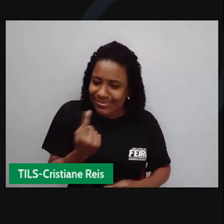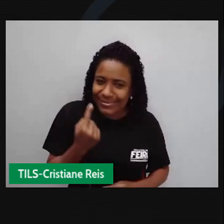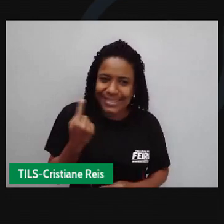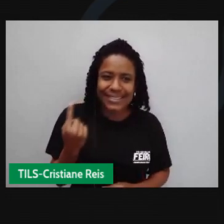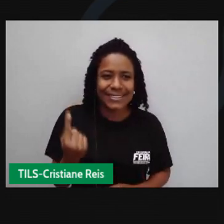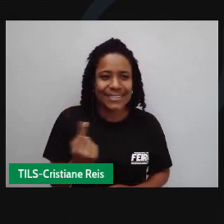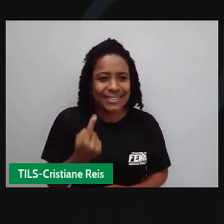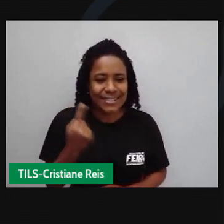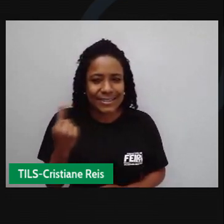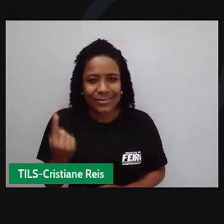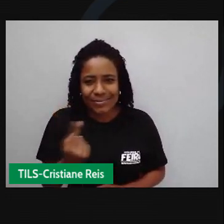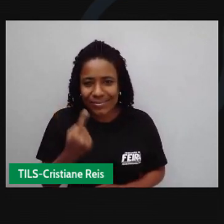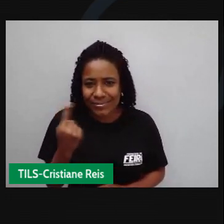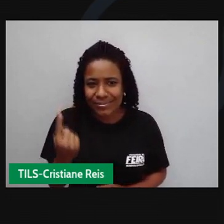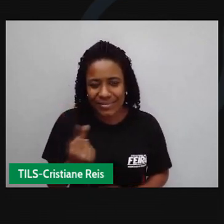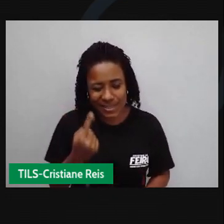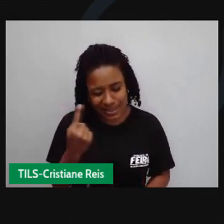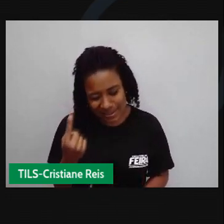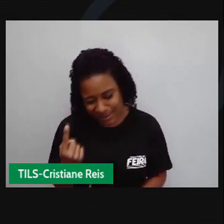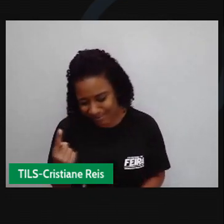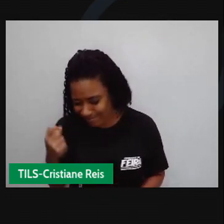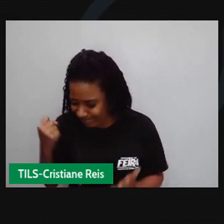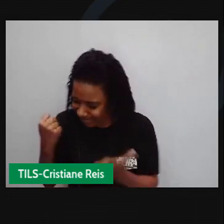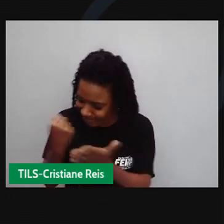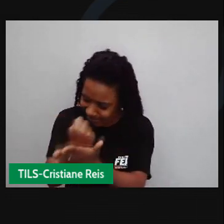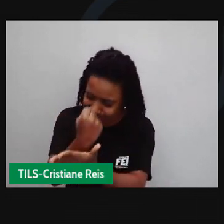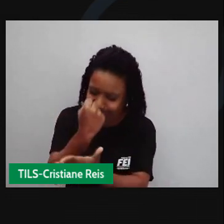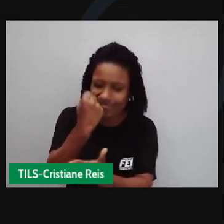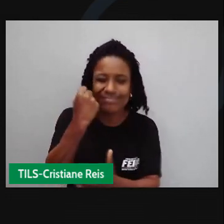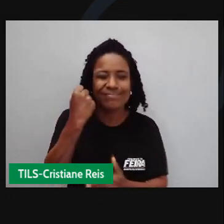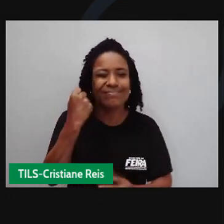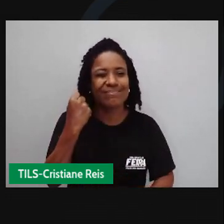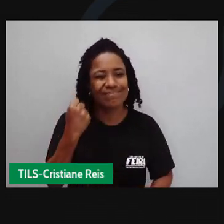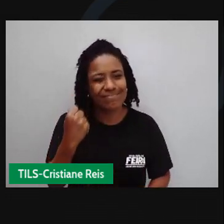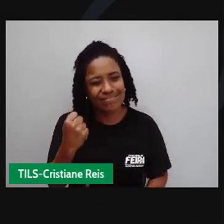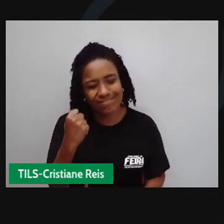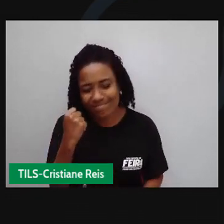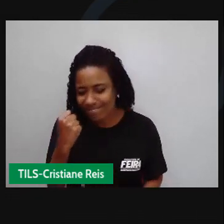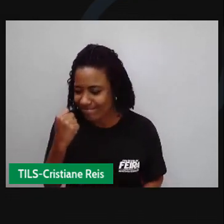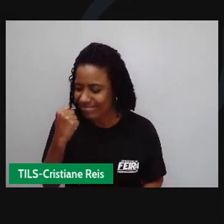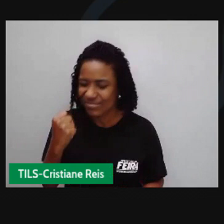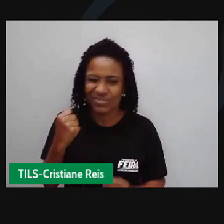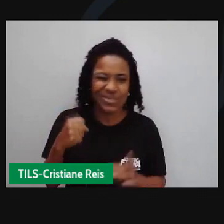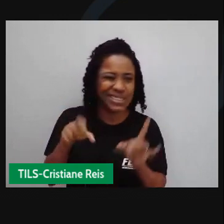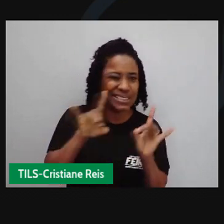Porque não pensei antes de jogar tudo pro alto?